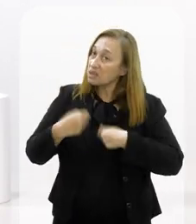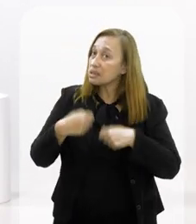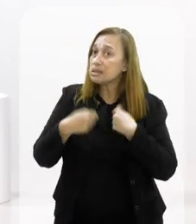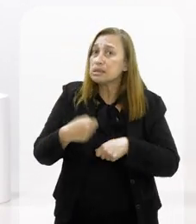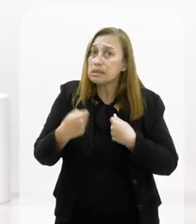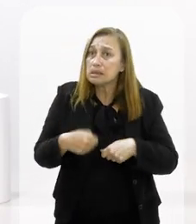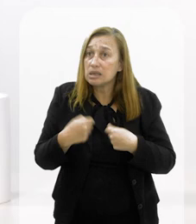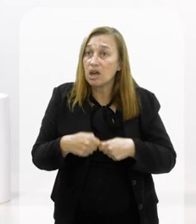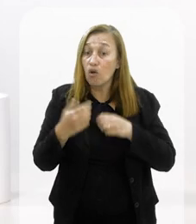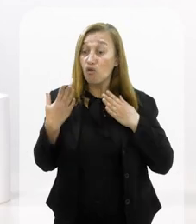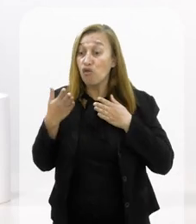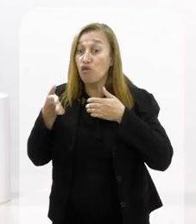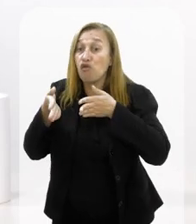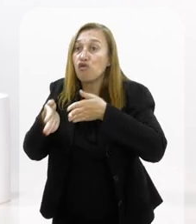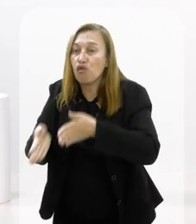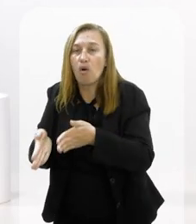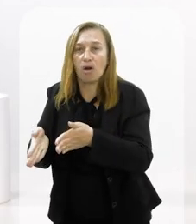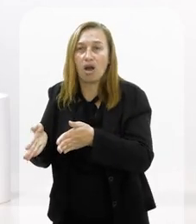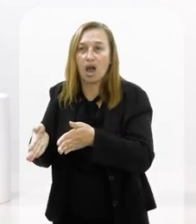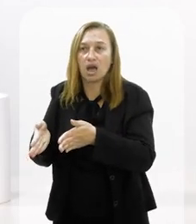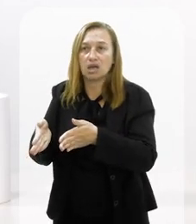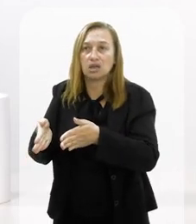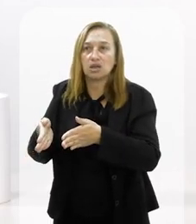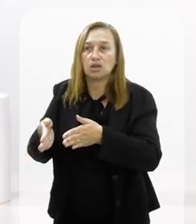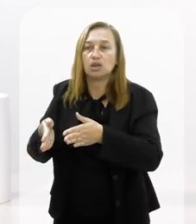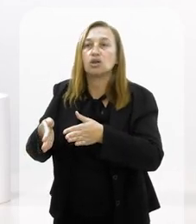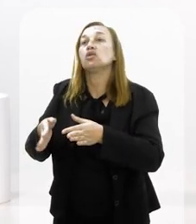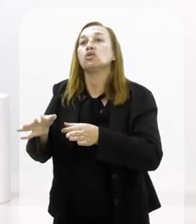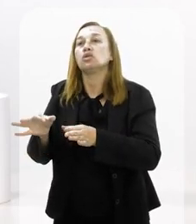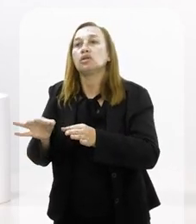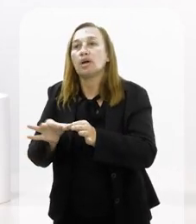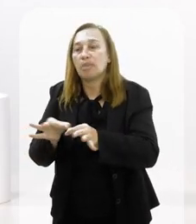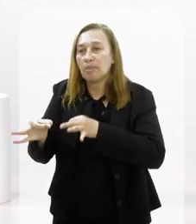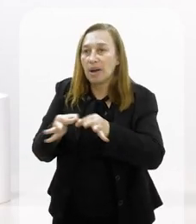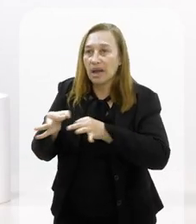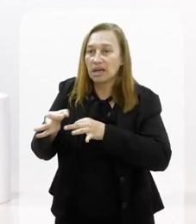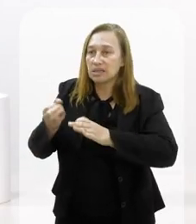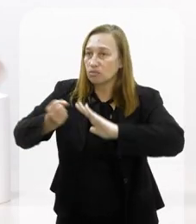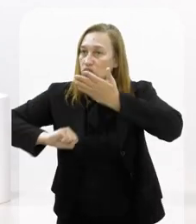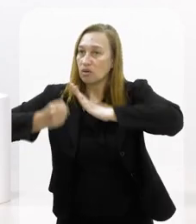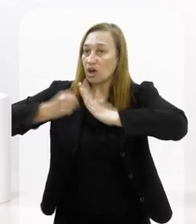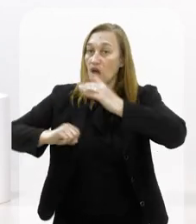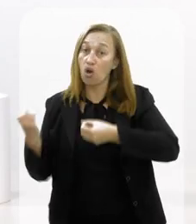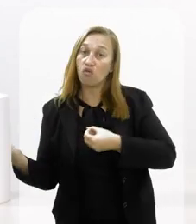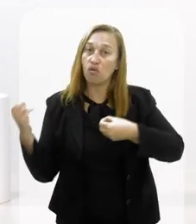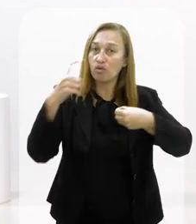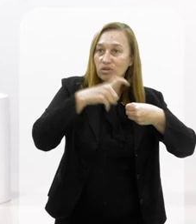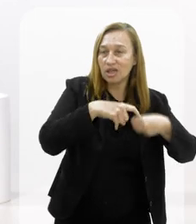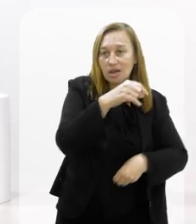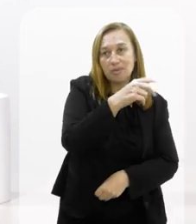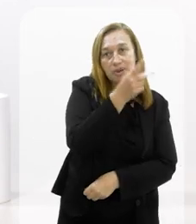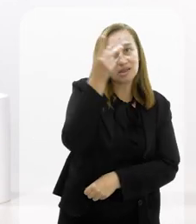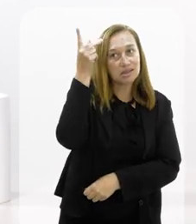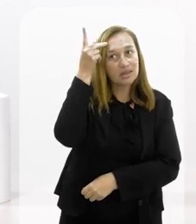que Eu precisaria naturalmente focar né na no no projeto do Salgueiro eu retornei para São Paulo e participei do